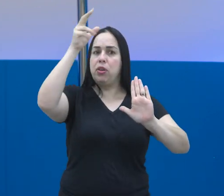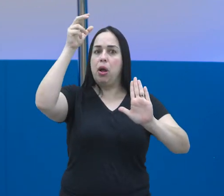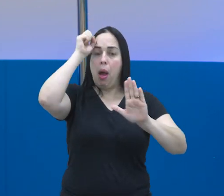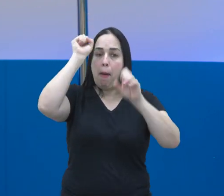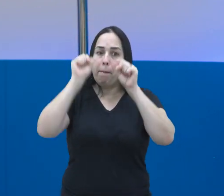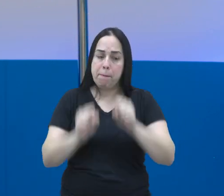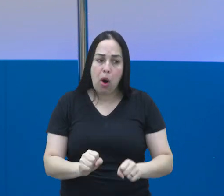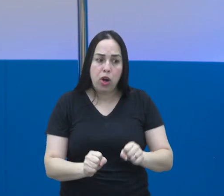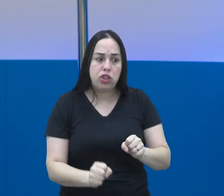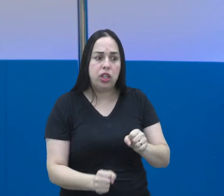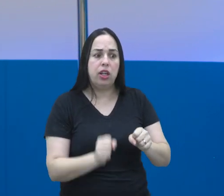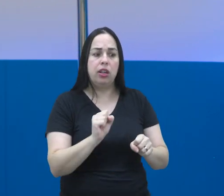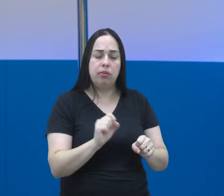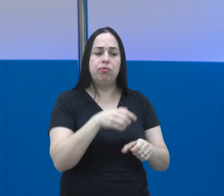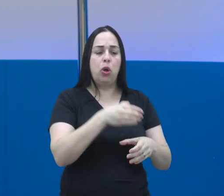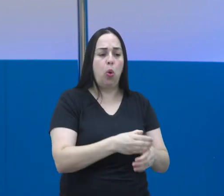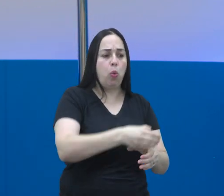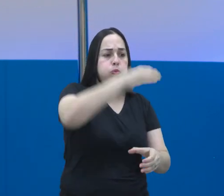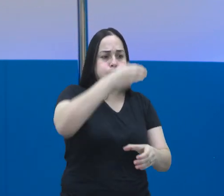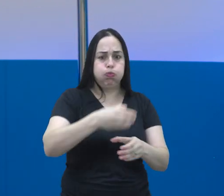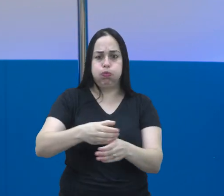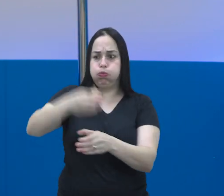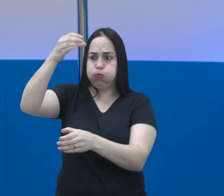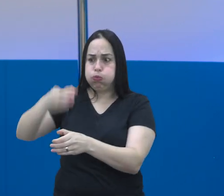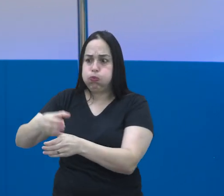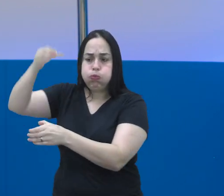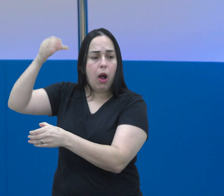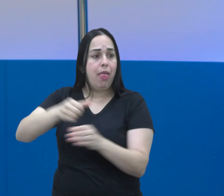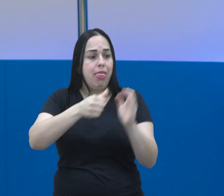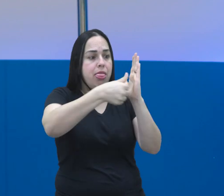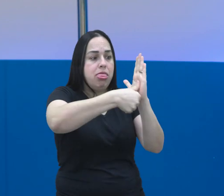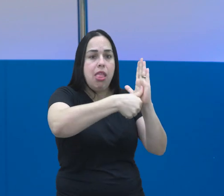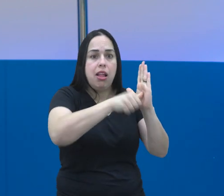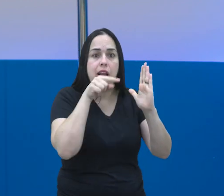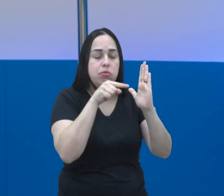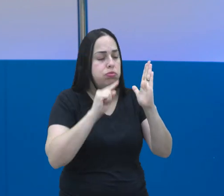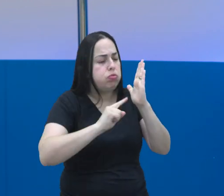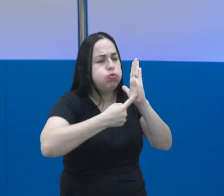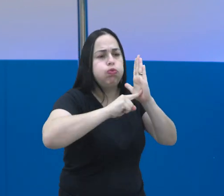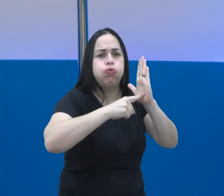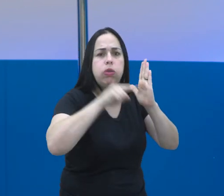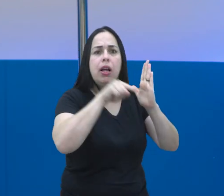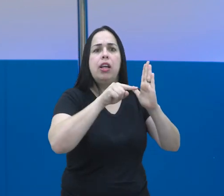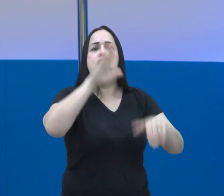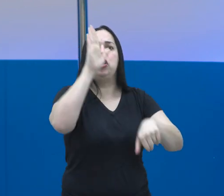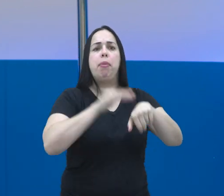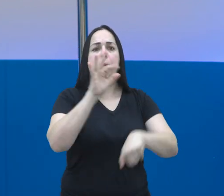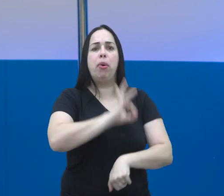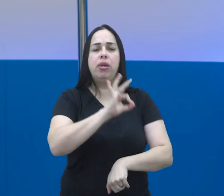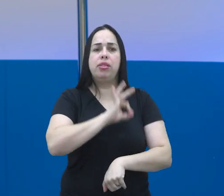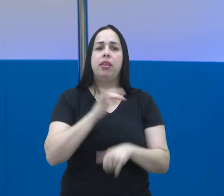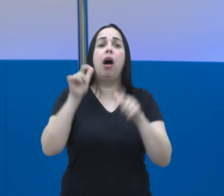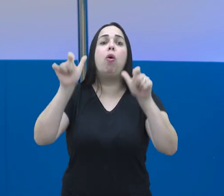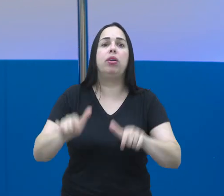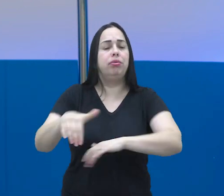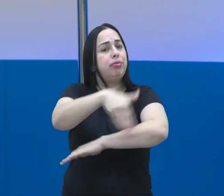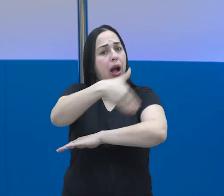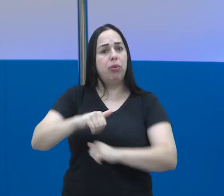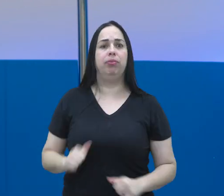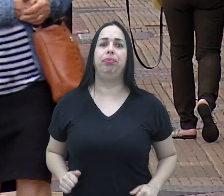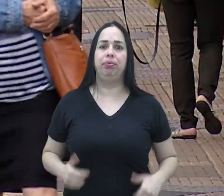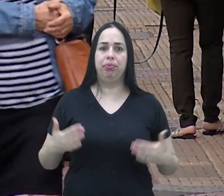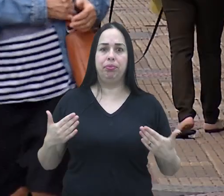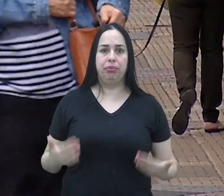a instalar totens de segurança com botão de emergência, isso em áreas públicas aqui de São